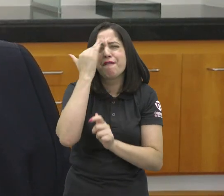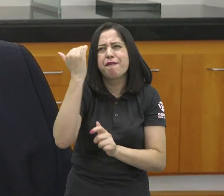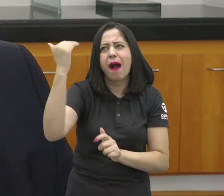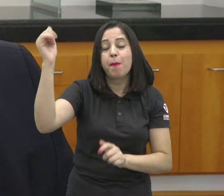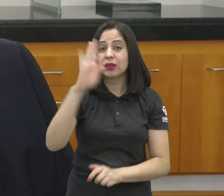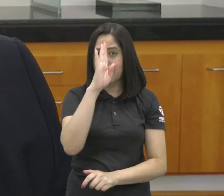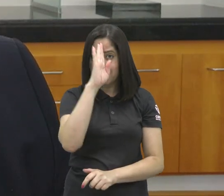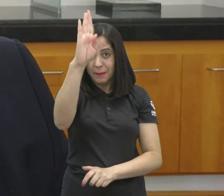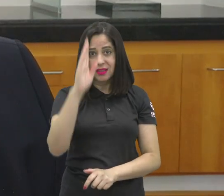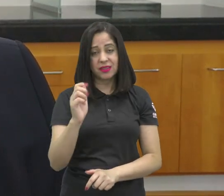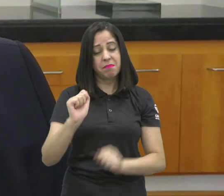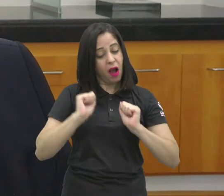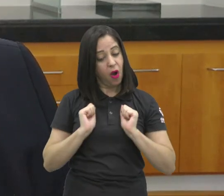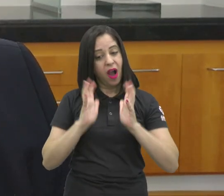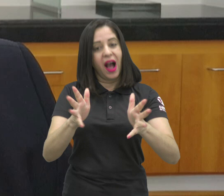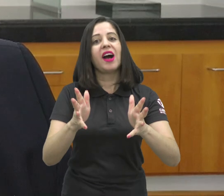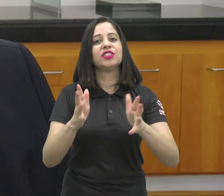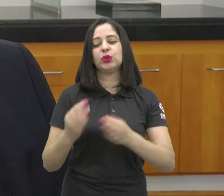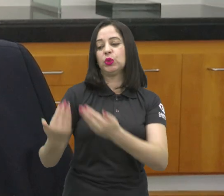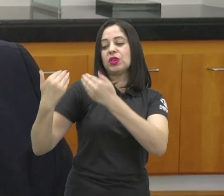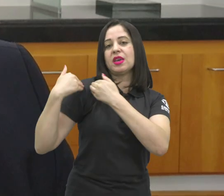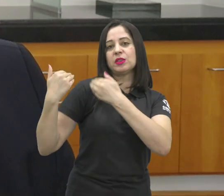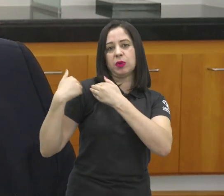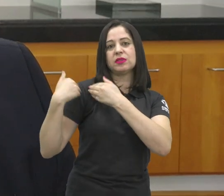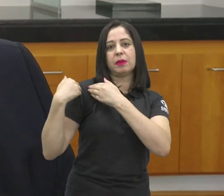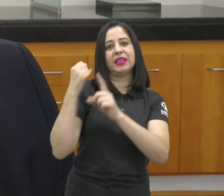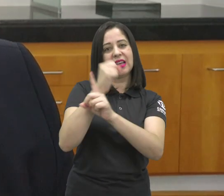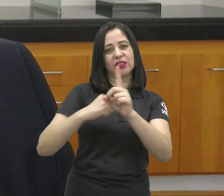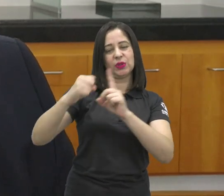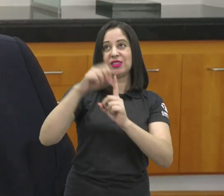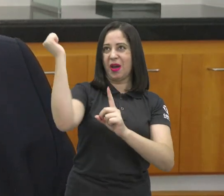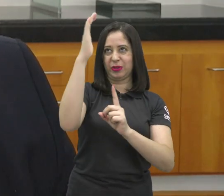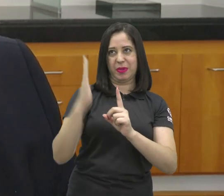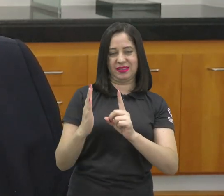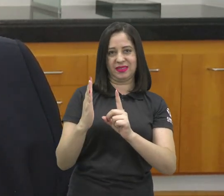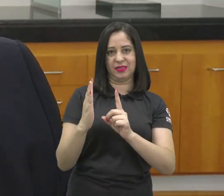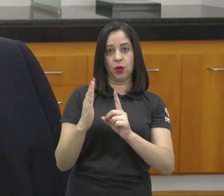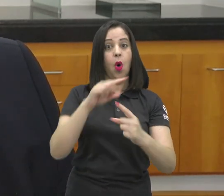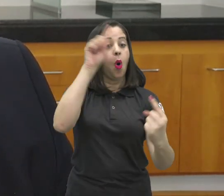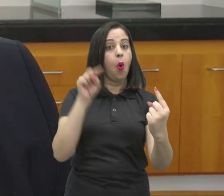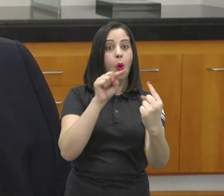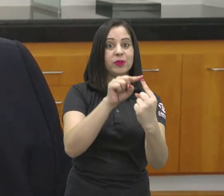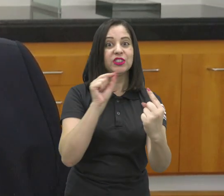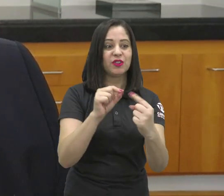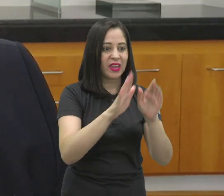das principais ações de responsabilidade social dos Correios e do país. O objetivo é atender aos pedidos daquelas crianças